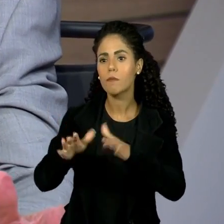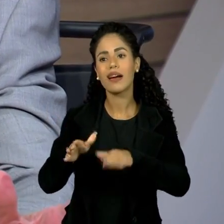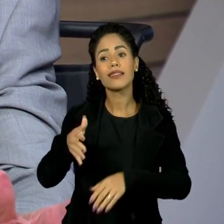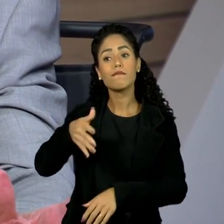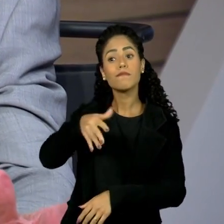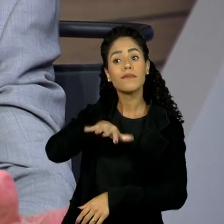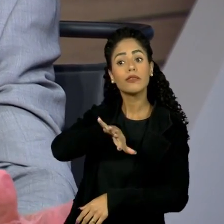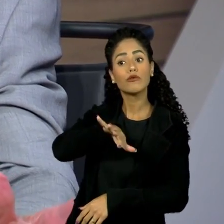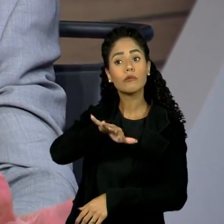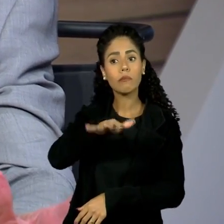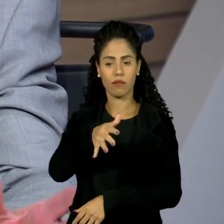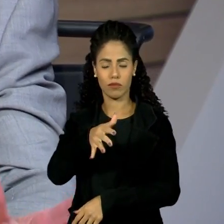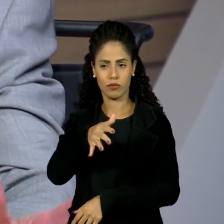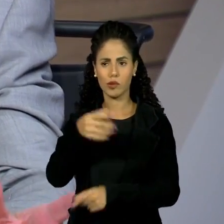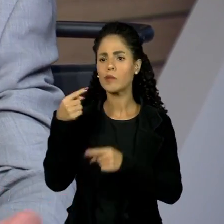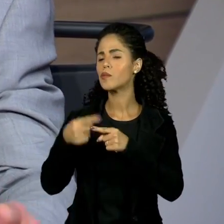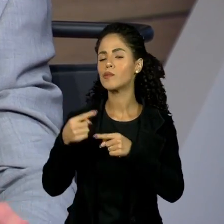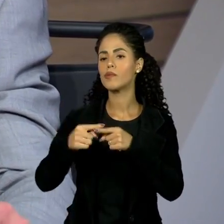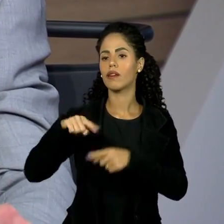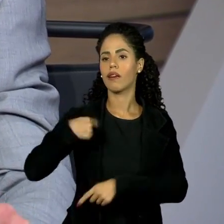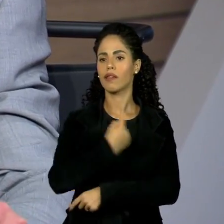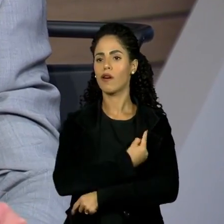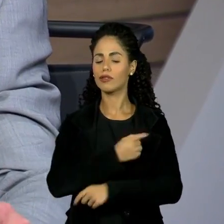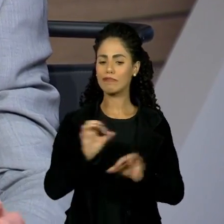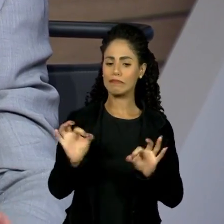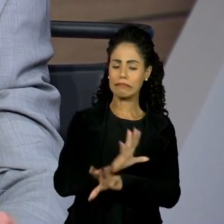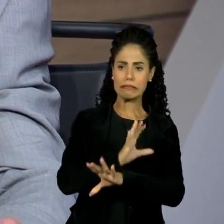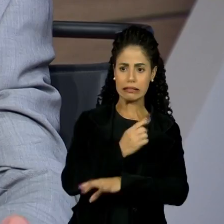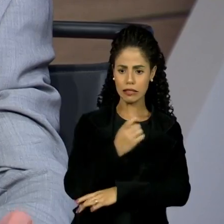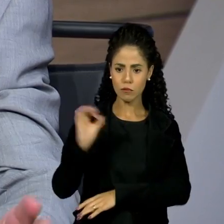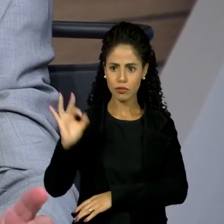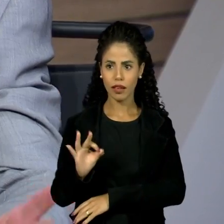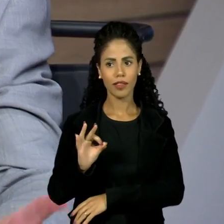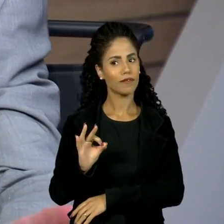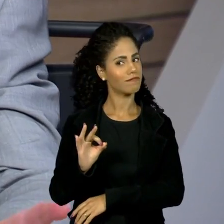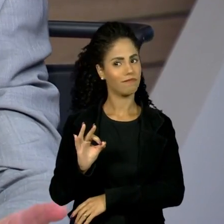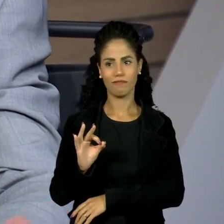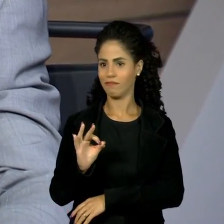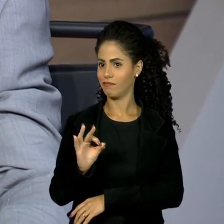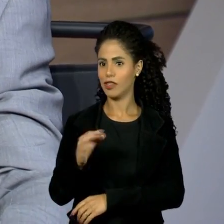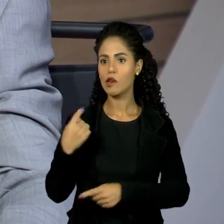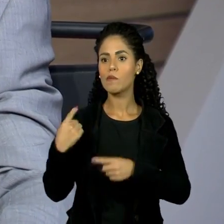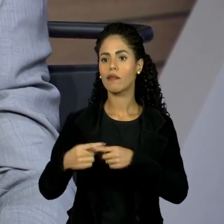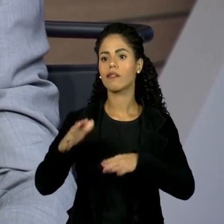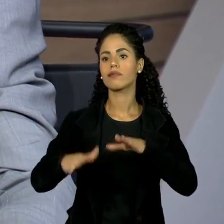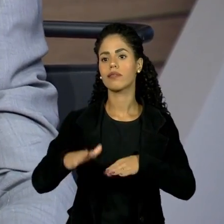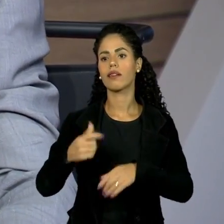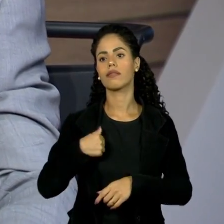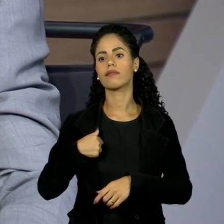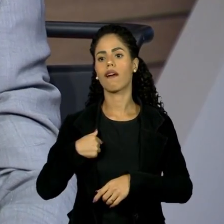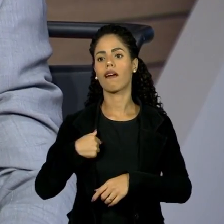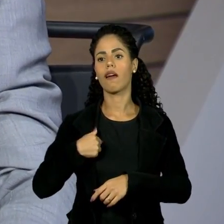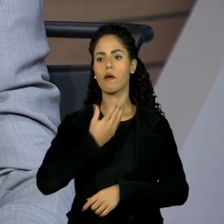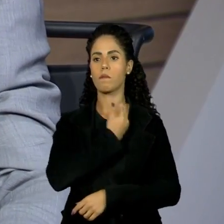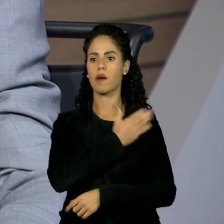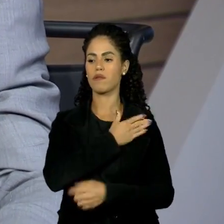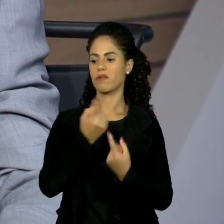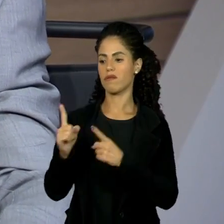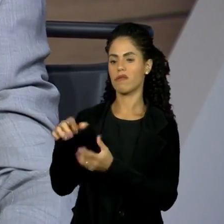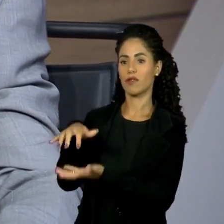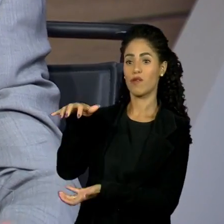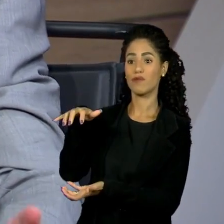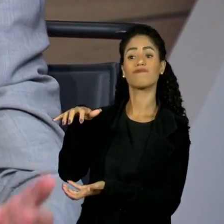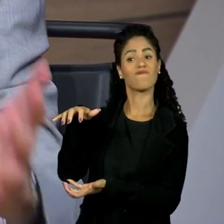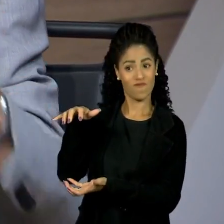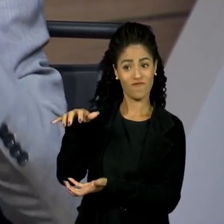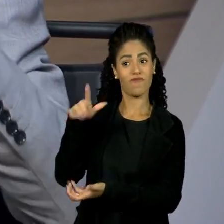cheio, porque nós estamos despreparados. Nós temos uma atitude preconceituosa contra a pessoa idosa. Nós